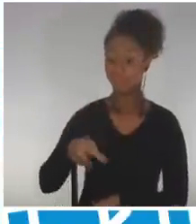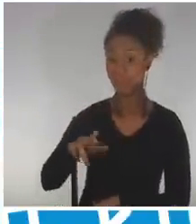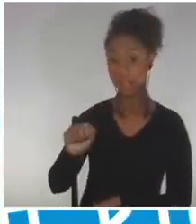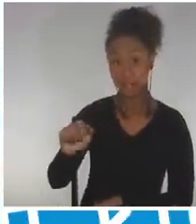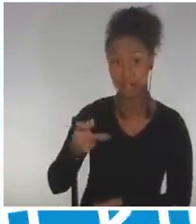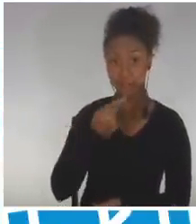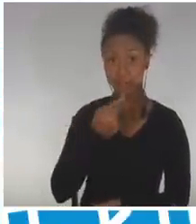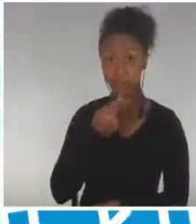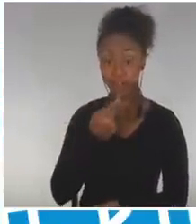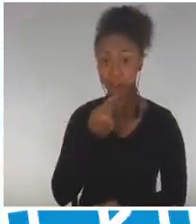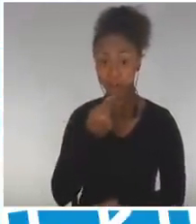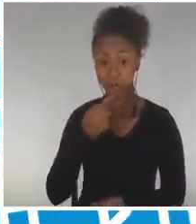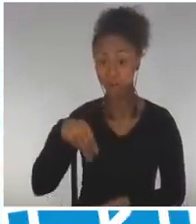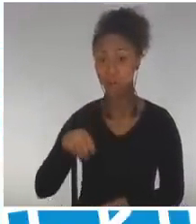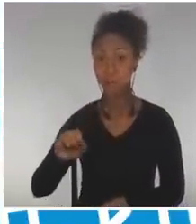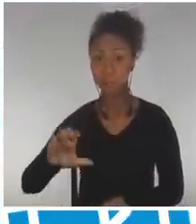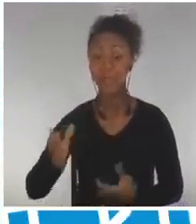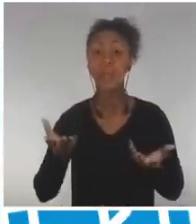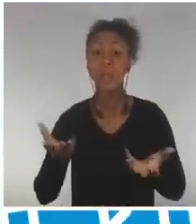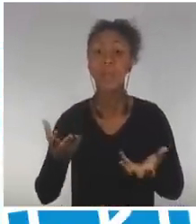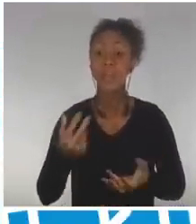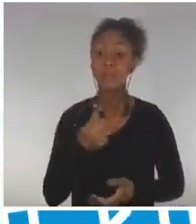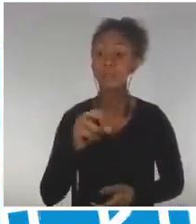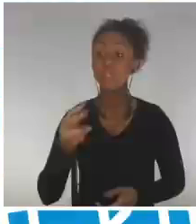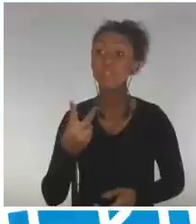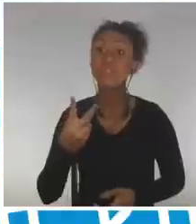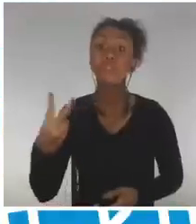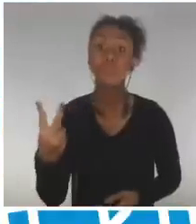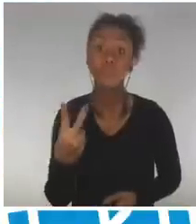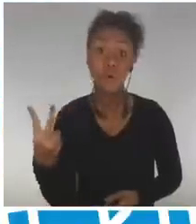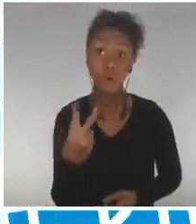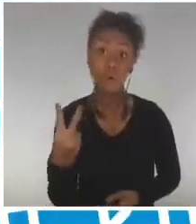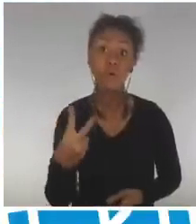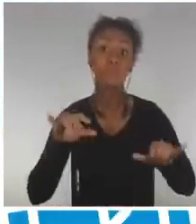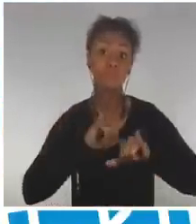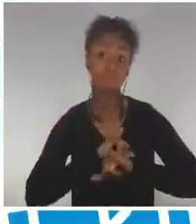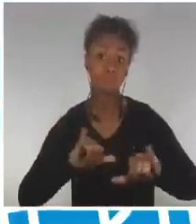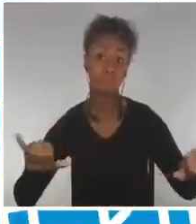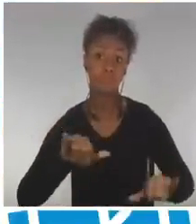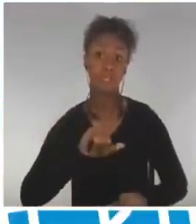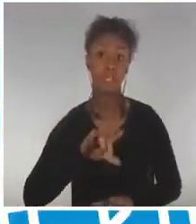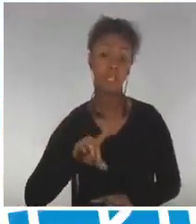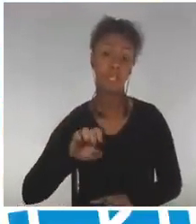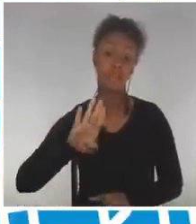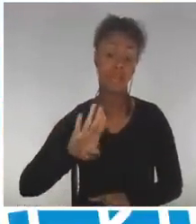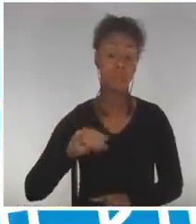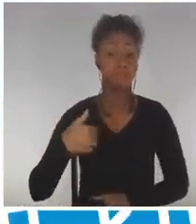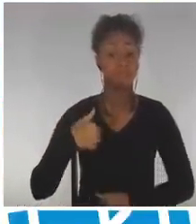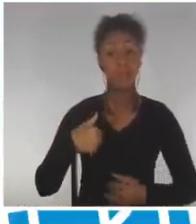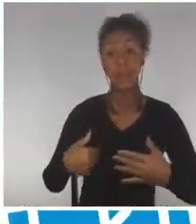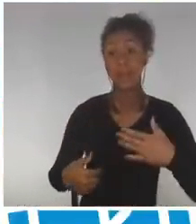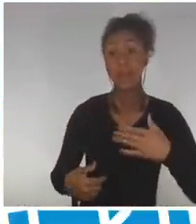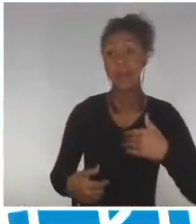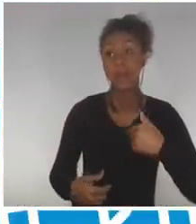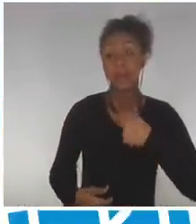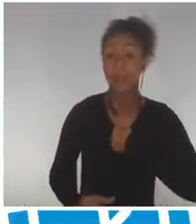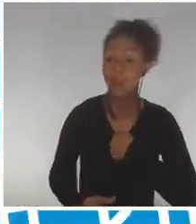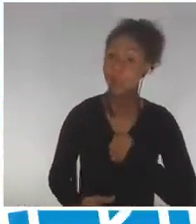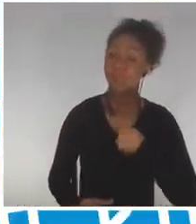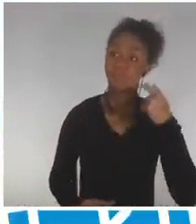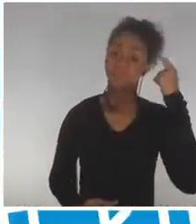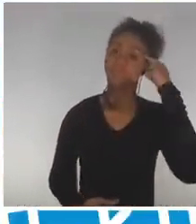um IDEB em 2022, né? Eu, em particular, eu acho que isso seria